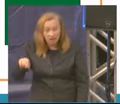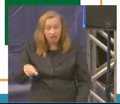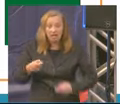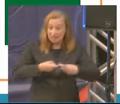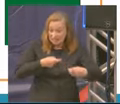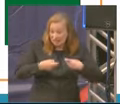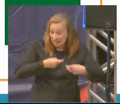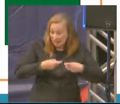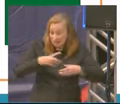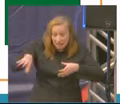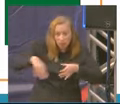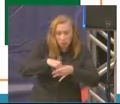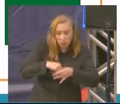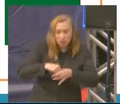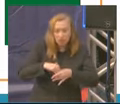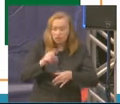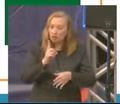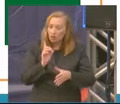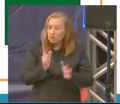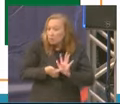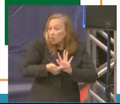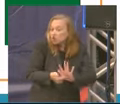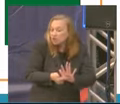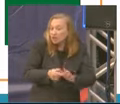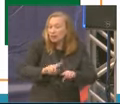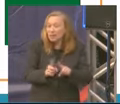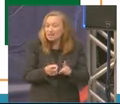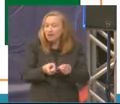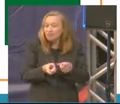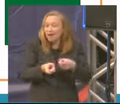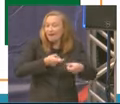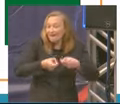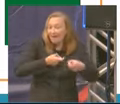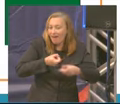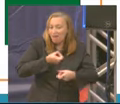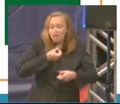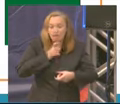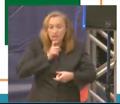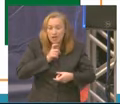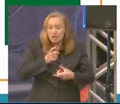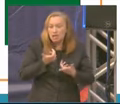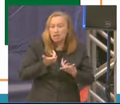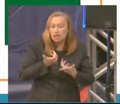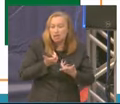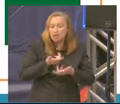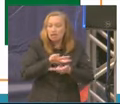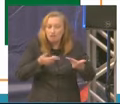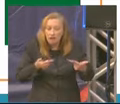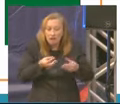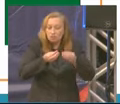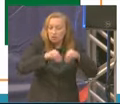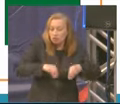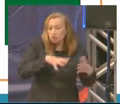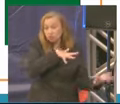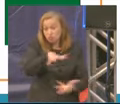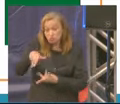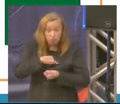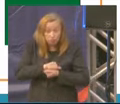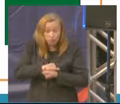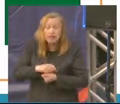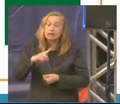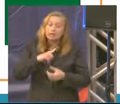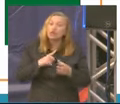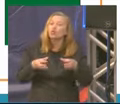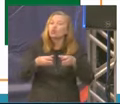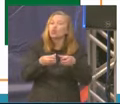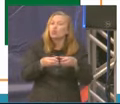colocada. Ela não é uma guerra formalizada, é uma guerra fria, e isso está criando um monte de consequências para o nosso mundo. Tem um grupo